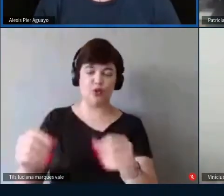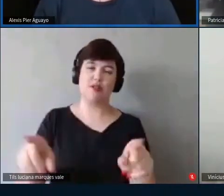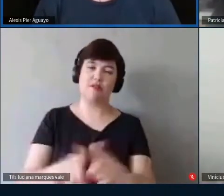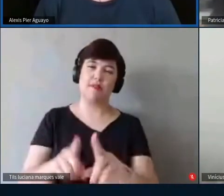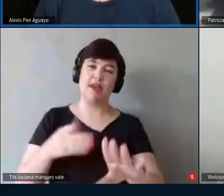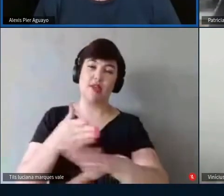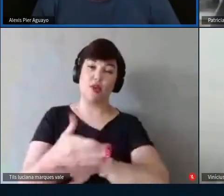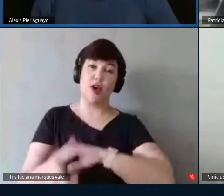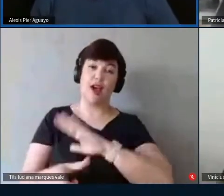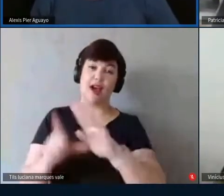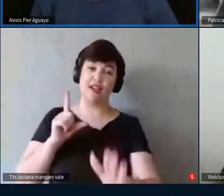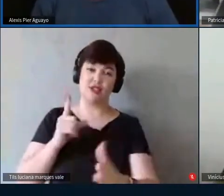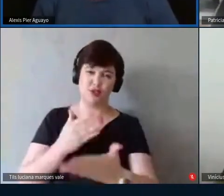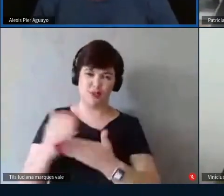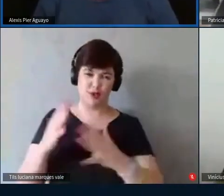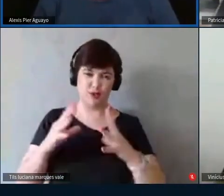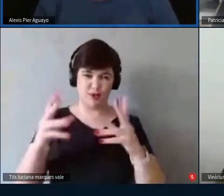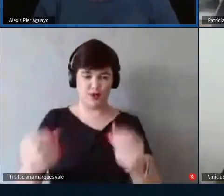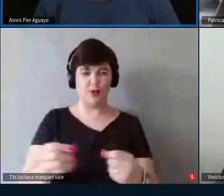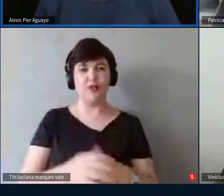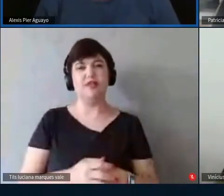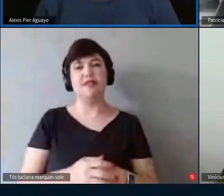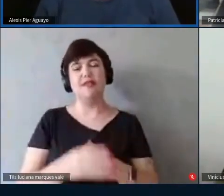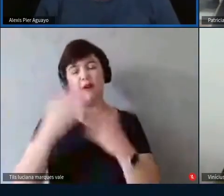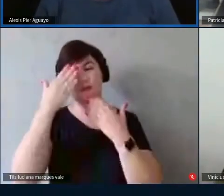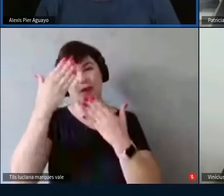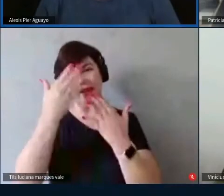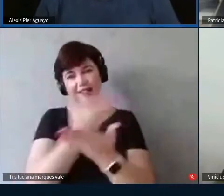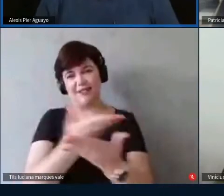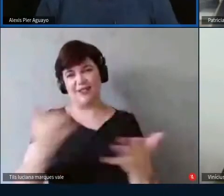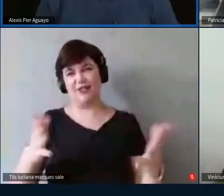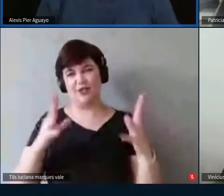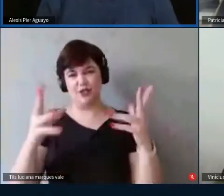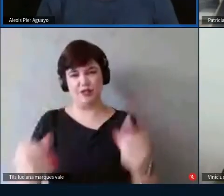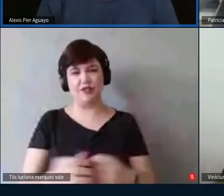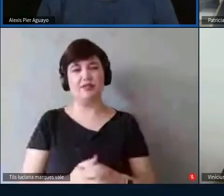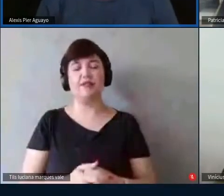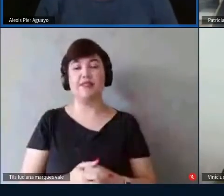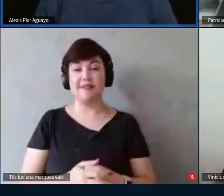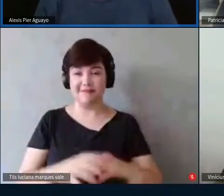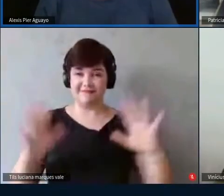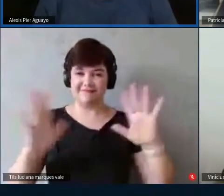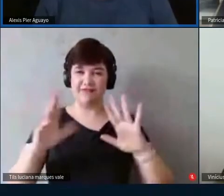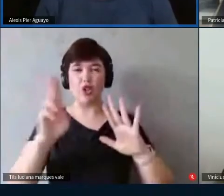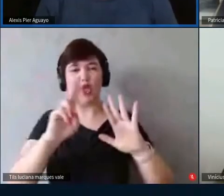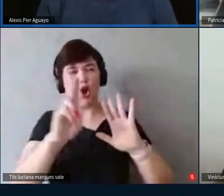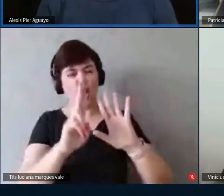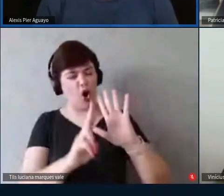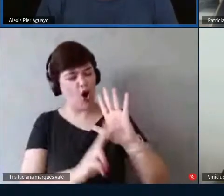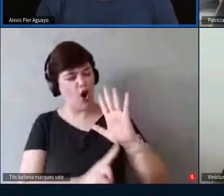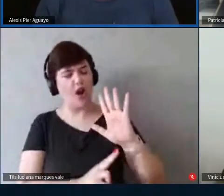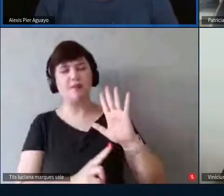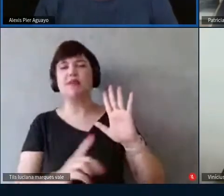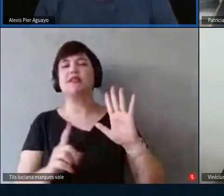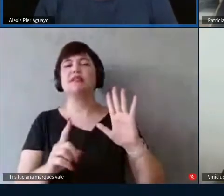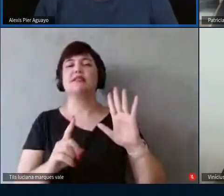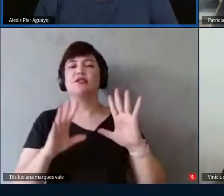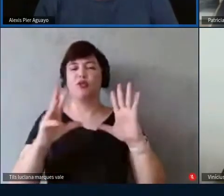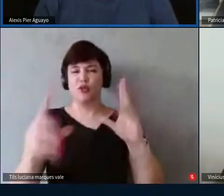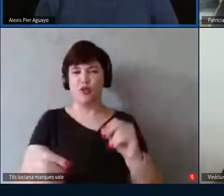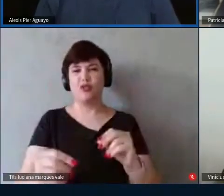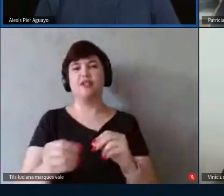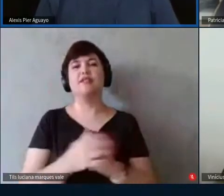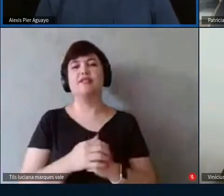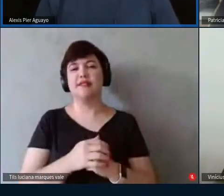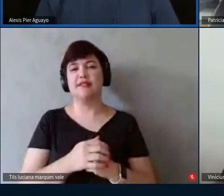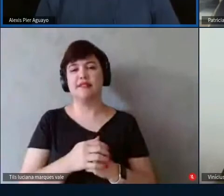entrou antes de todo mundo aqui. Obrigado, amigão. Da Ila também, a Fabiola que apareceu, o Ramon, a Núbia, a